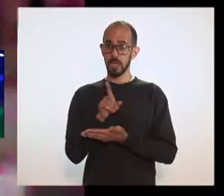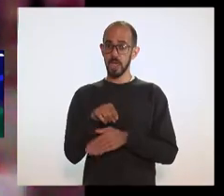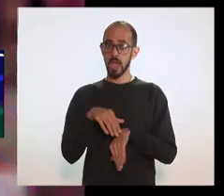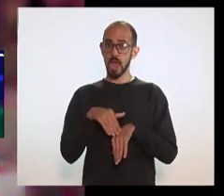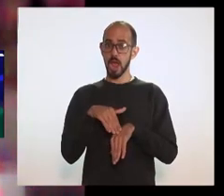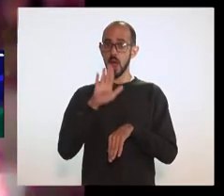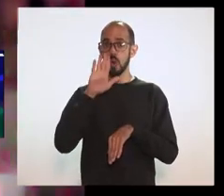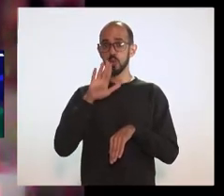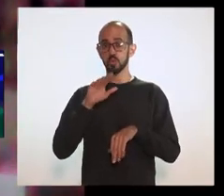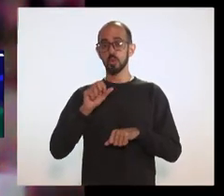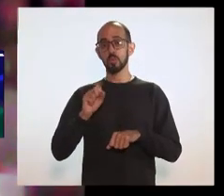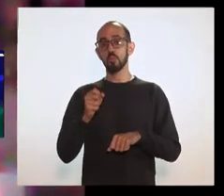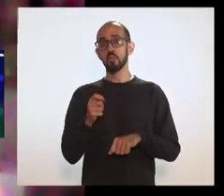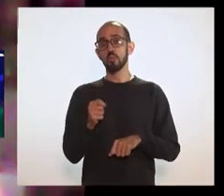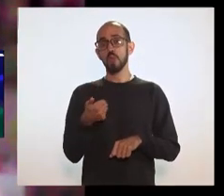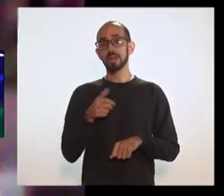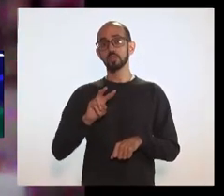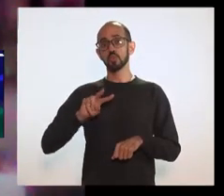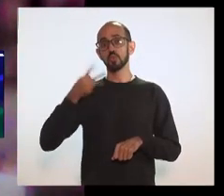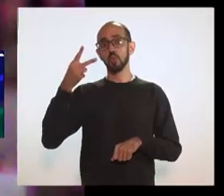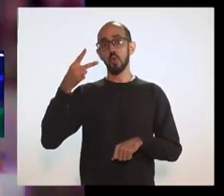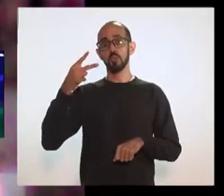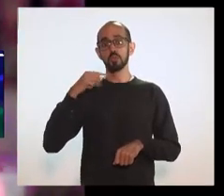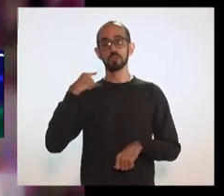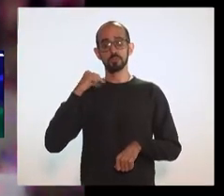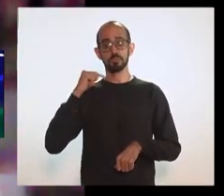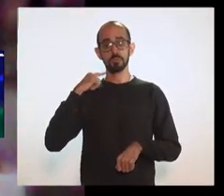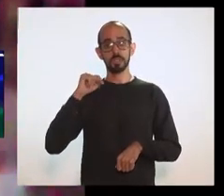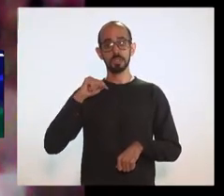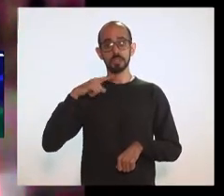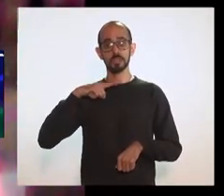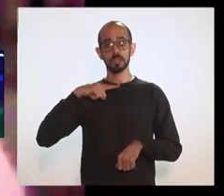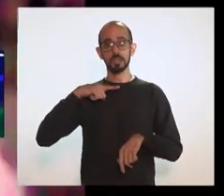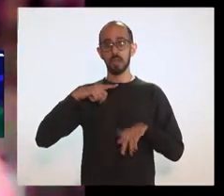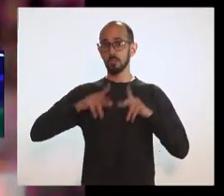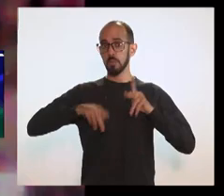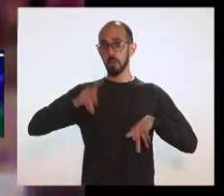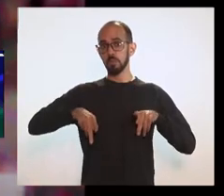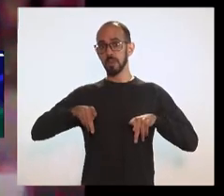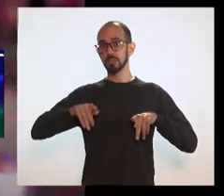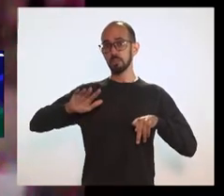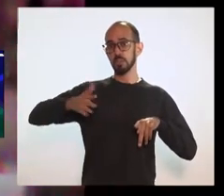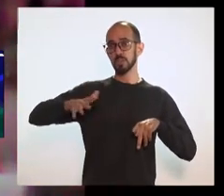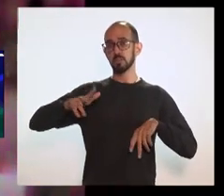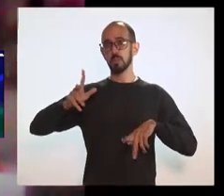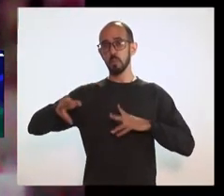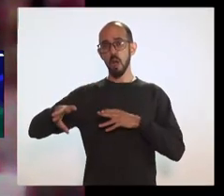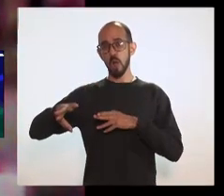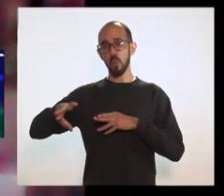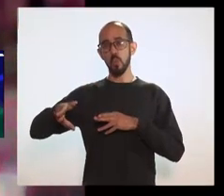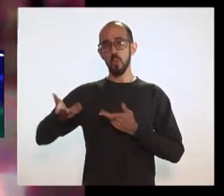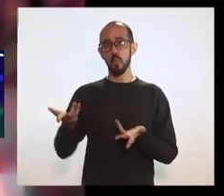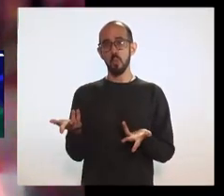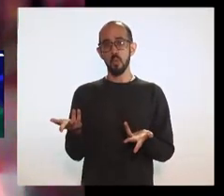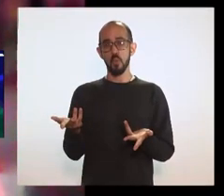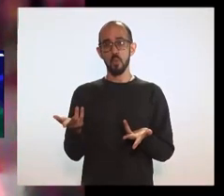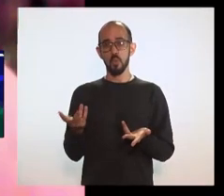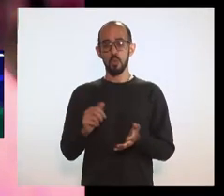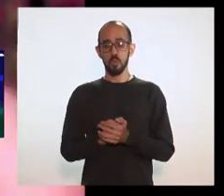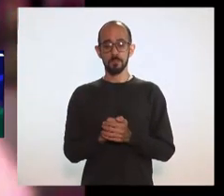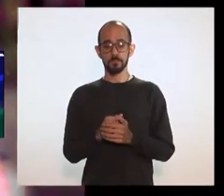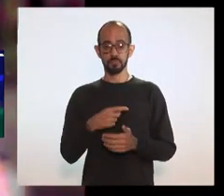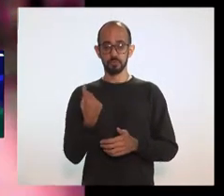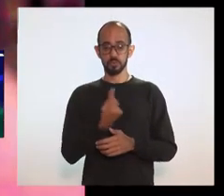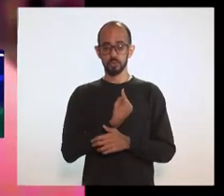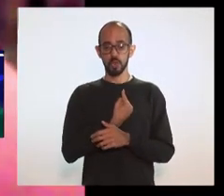Tivemos quase o dobro de mortes que o estado de Minas, que é um estado com uma população semelhante à do Rio de Janeiro. Nós somos um estado muito